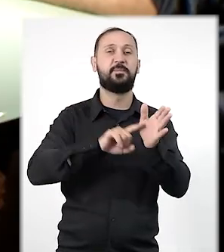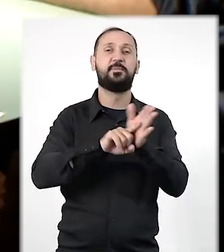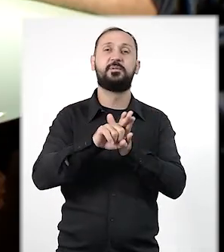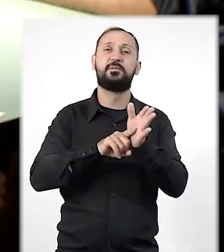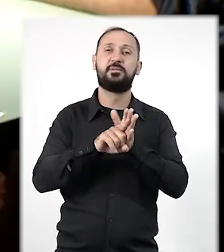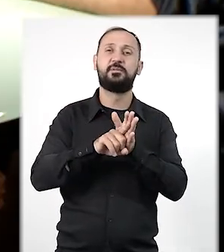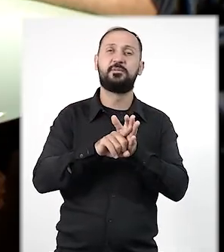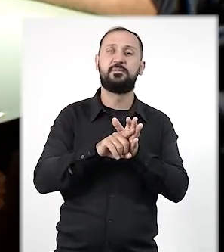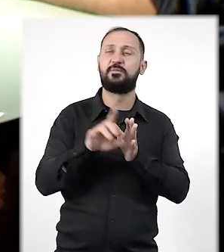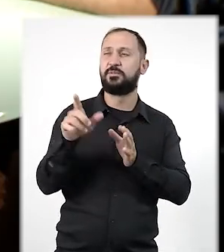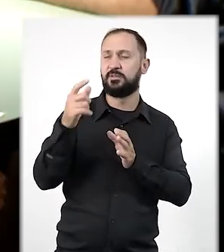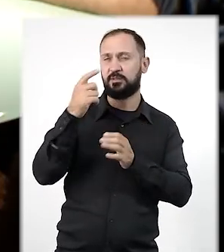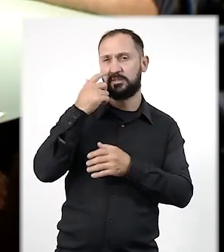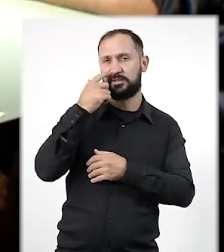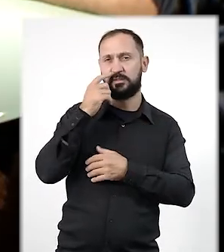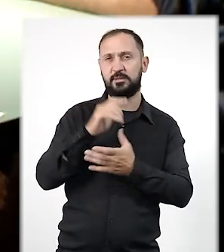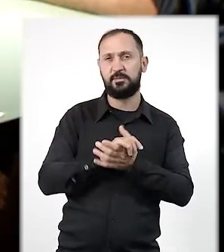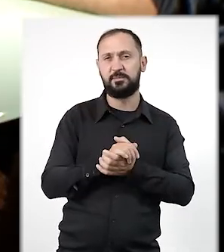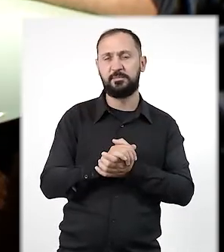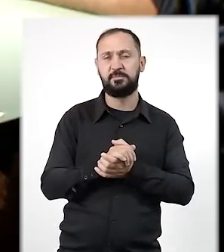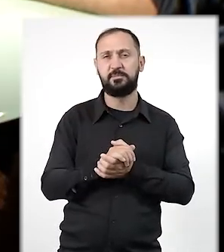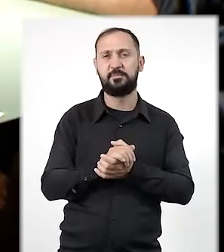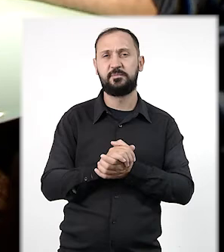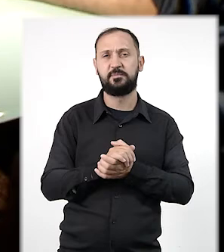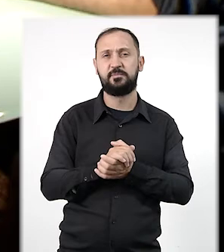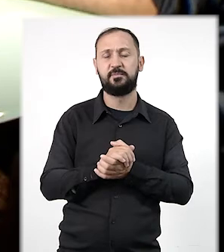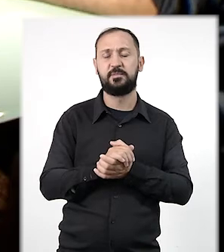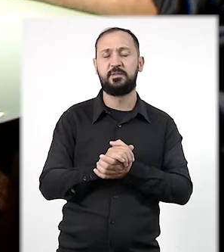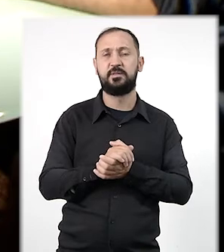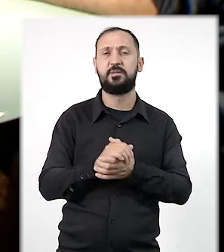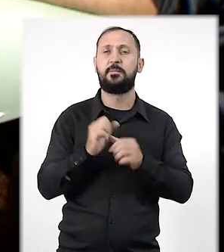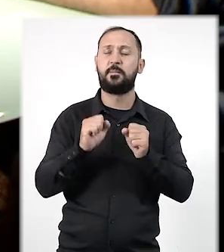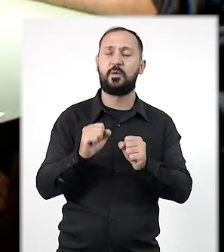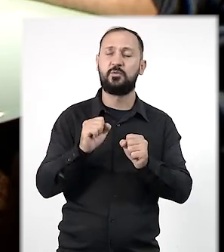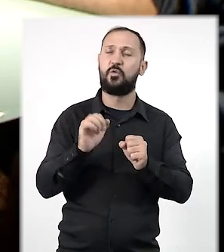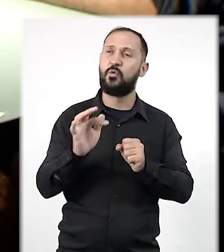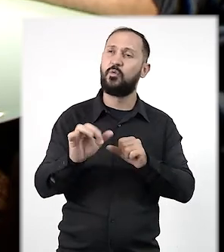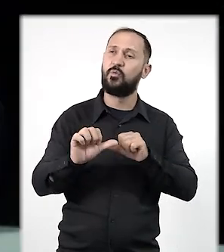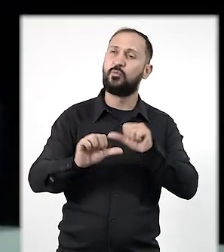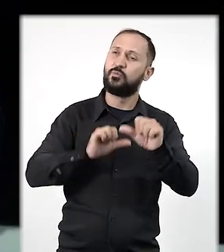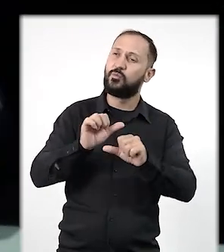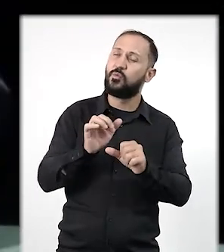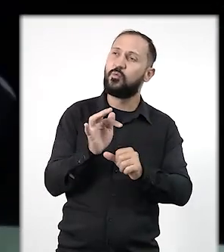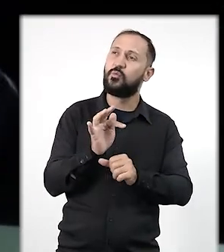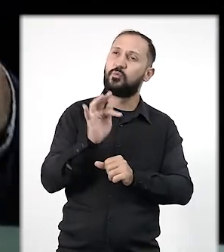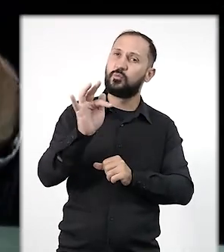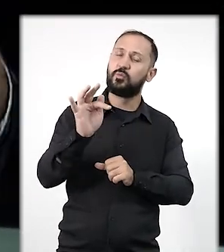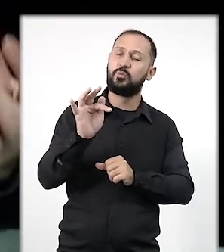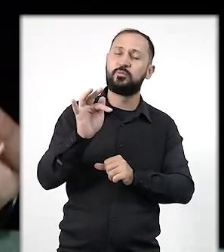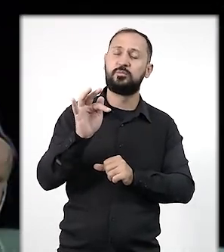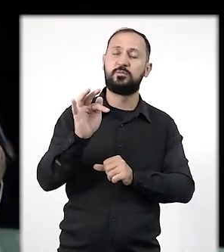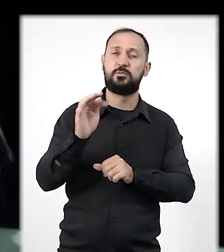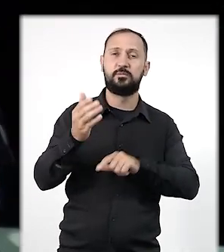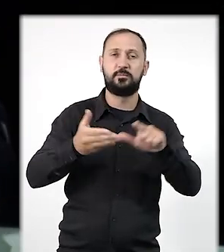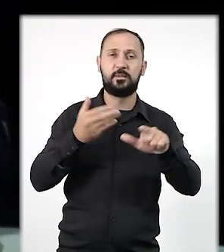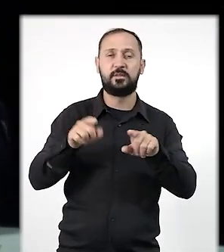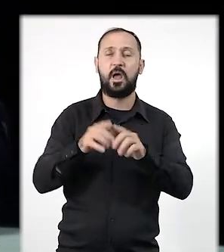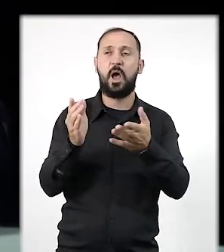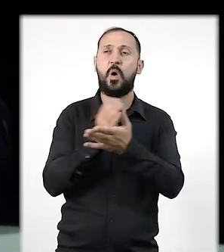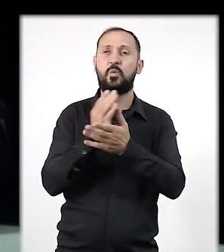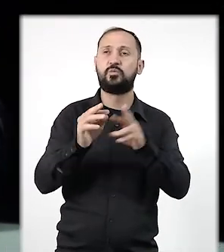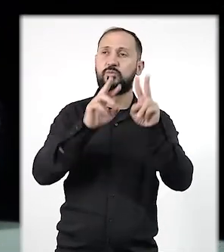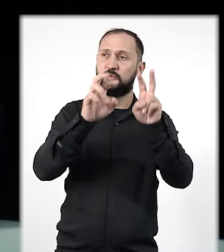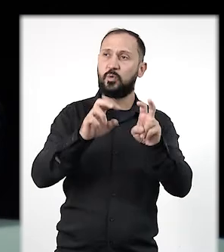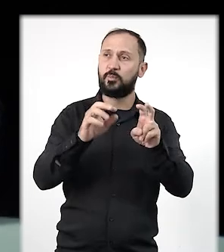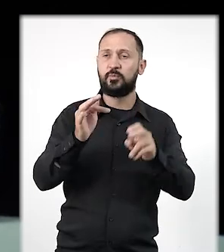você citou já uma situação, né, de possíveis desdobramentos do seu trabalho. Sim. Mas existem outros tópicos que você acha que dá